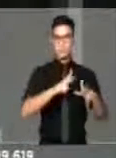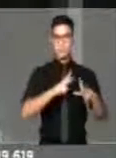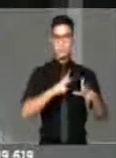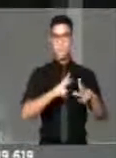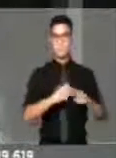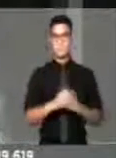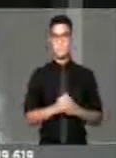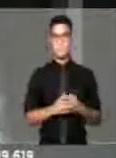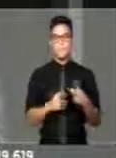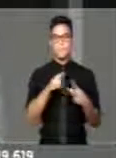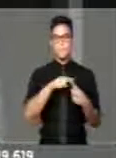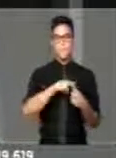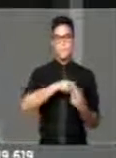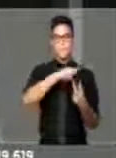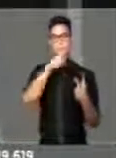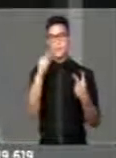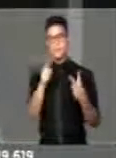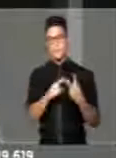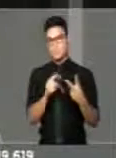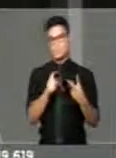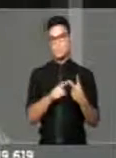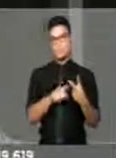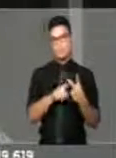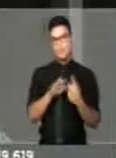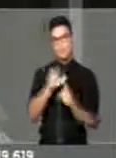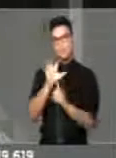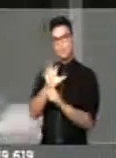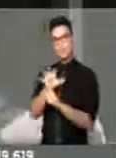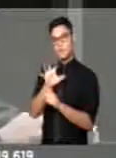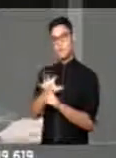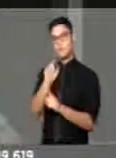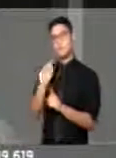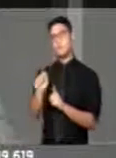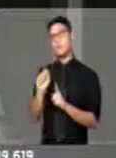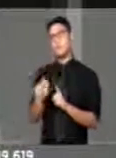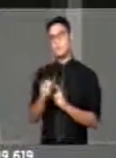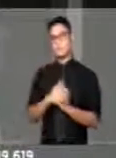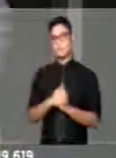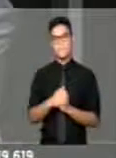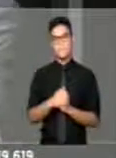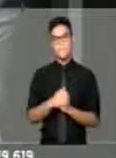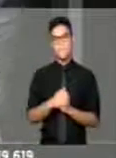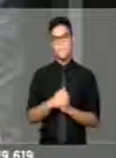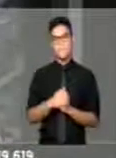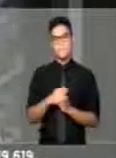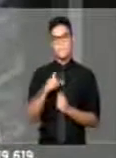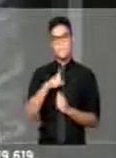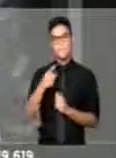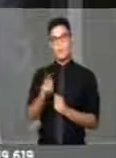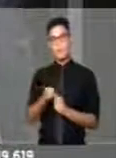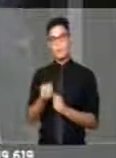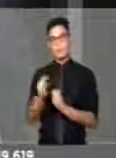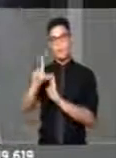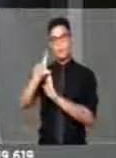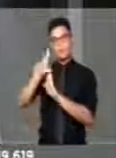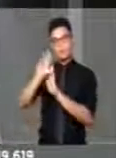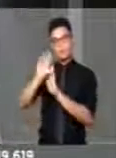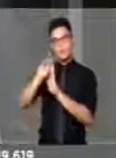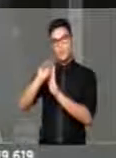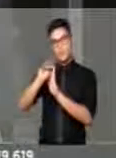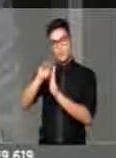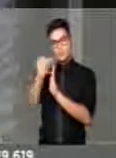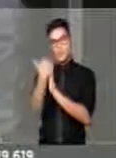também uma outra pressão que é feita para que a gente tenha uma diminuição